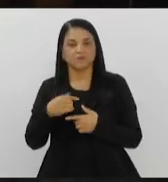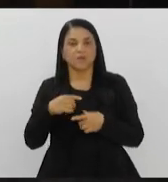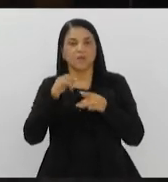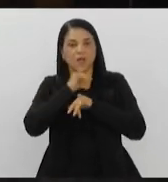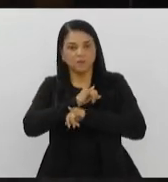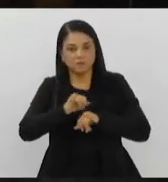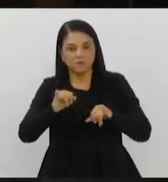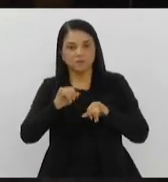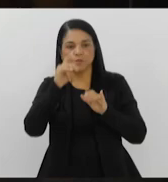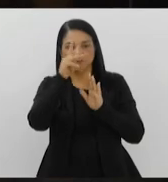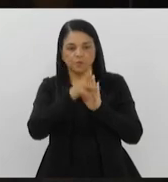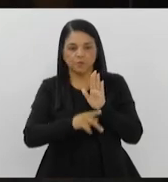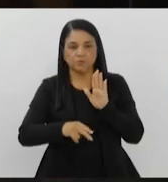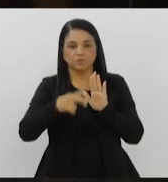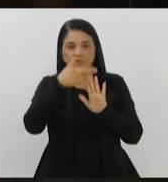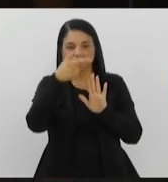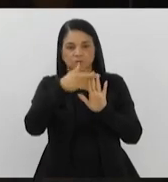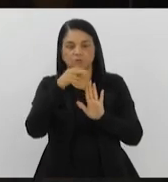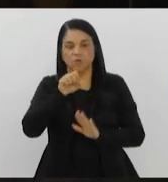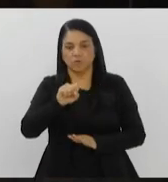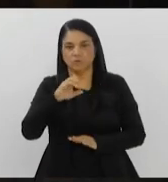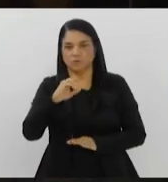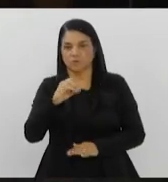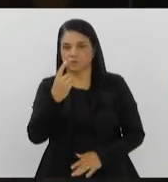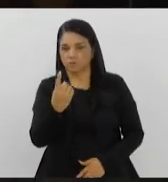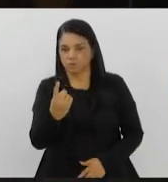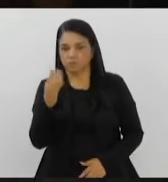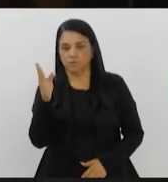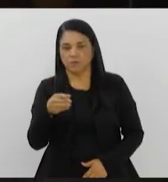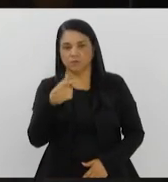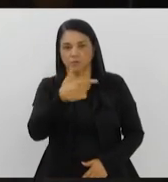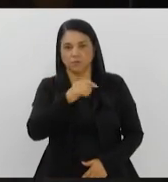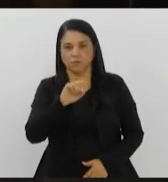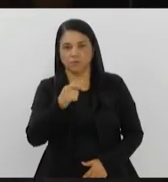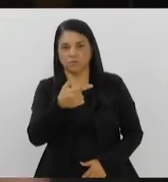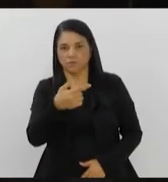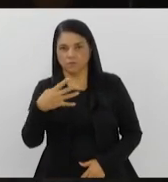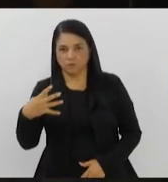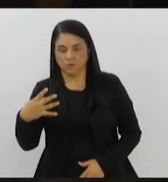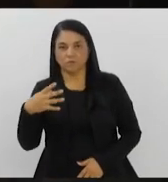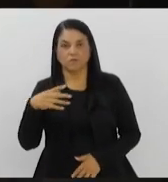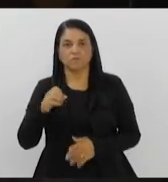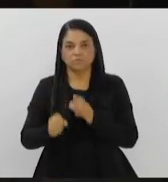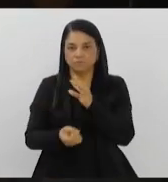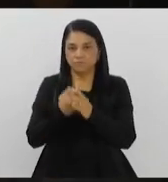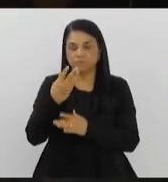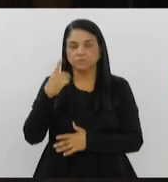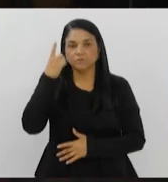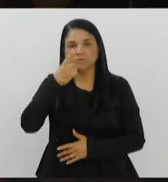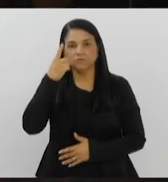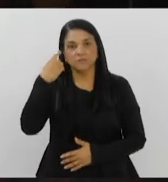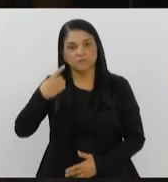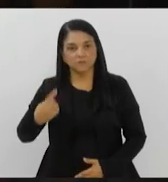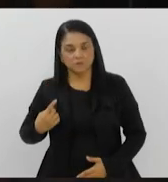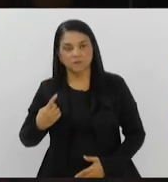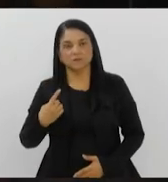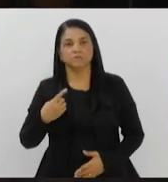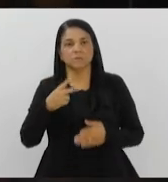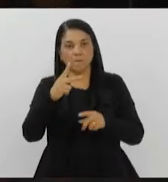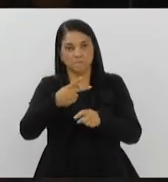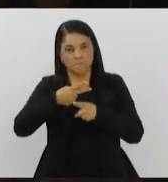Anuncio projeto de resolução número 801 de 2024, de autoria da deputada Dani Monteiro, que concede o